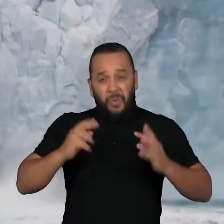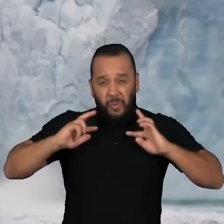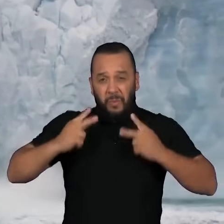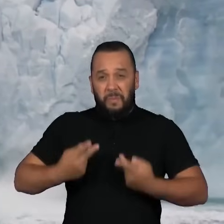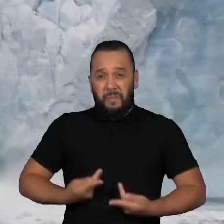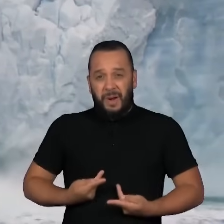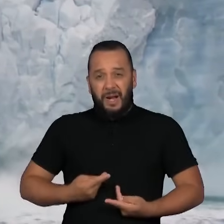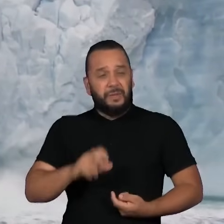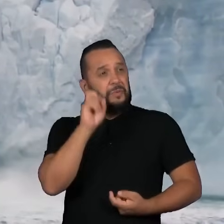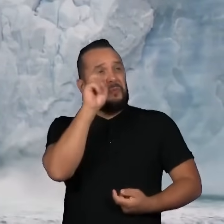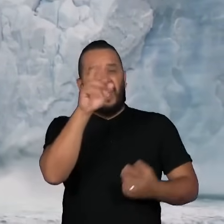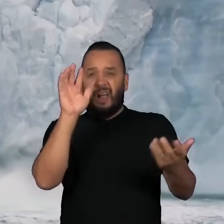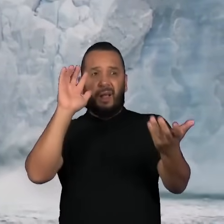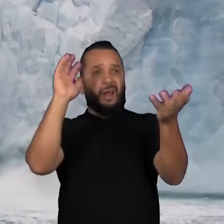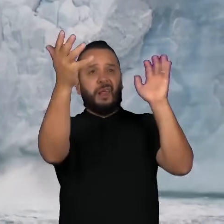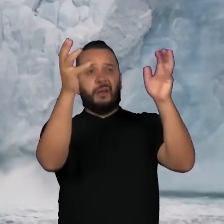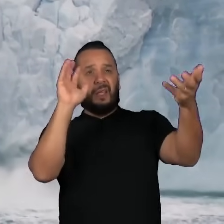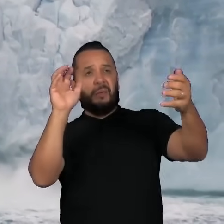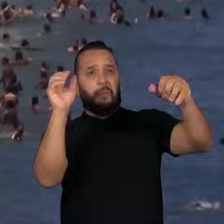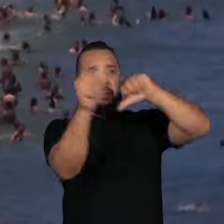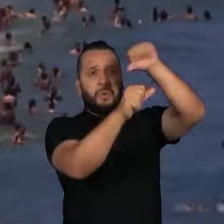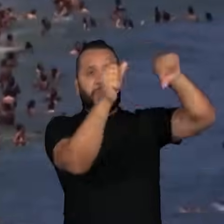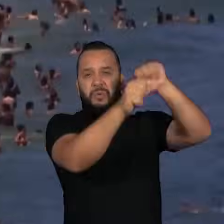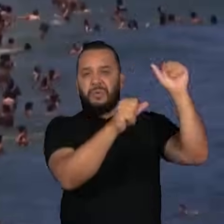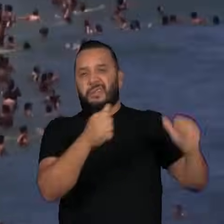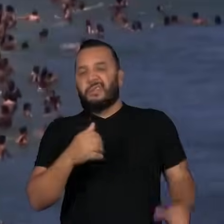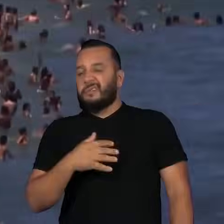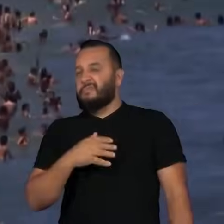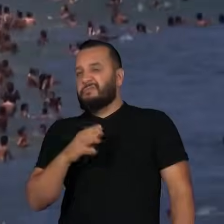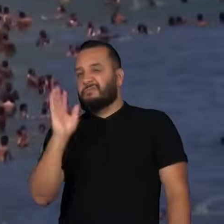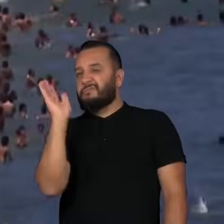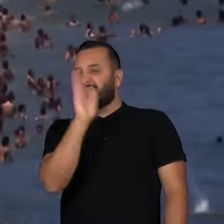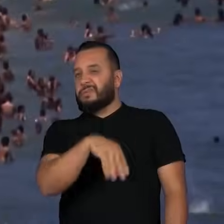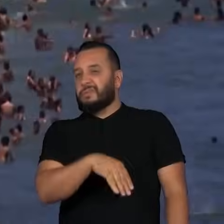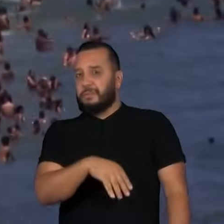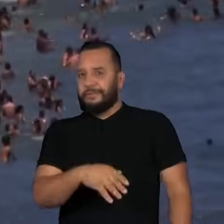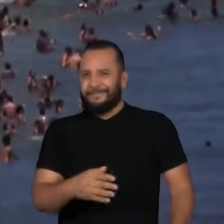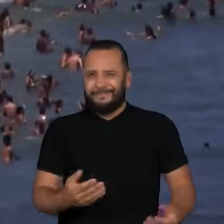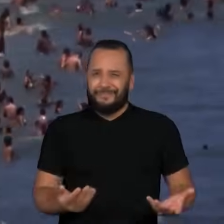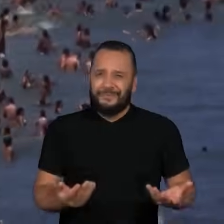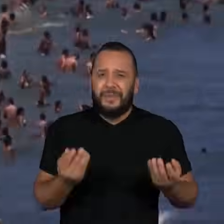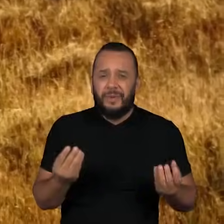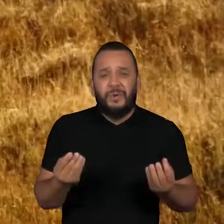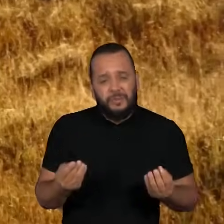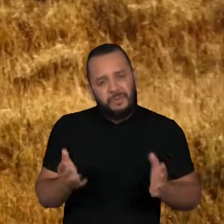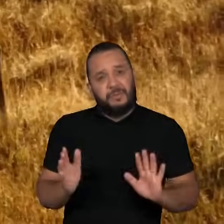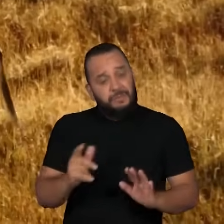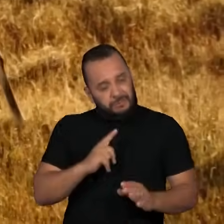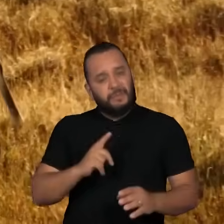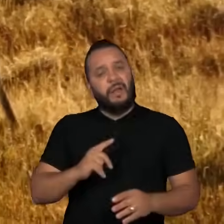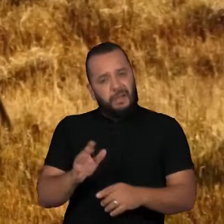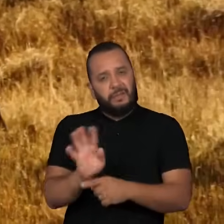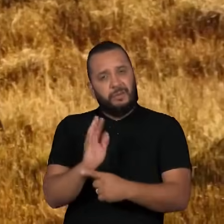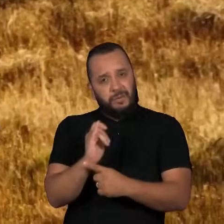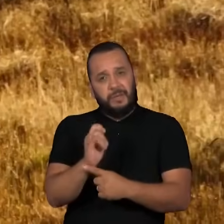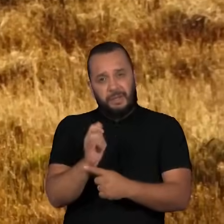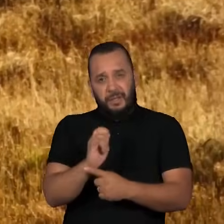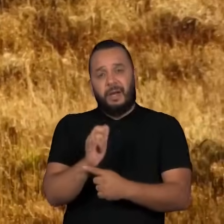das emergências climáticas. O documentário está disponível na plataforma Aquarius.